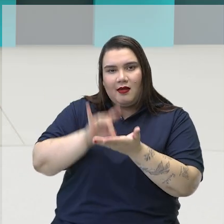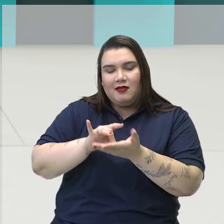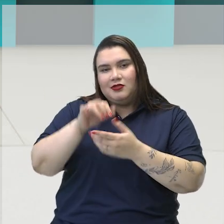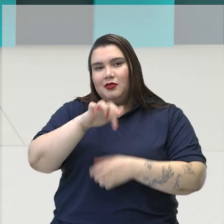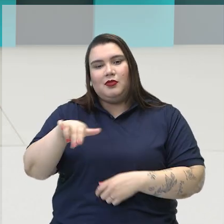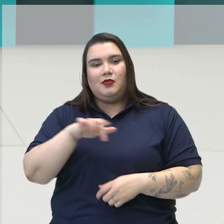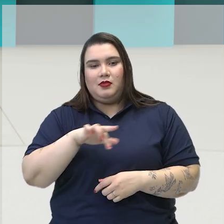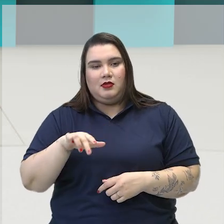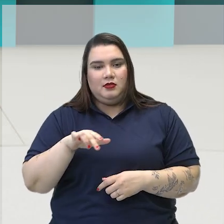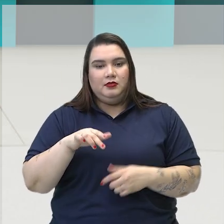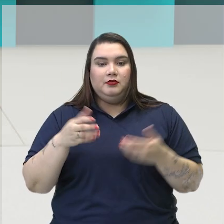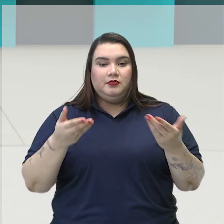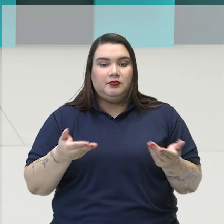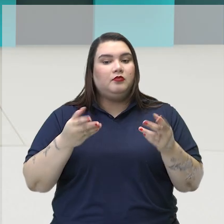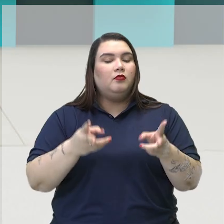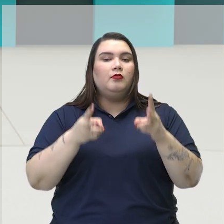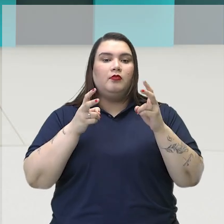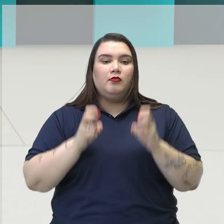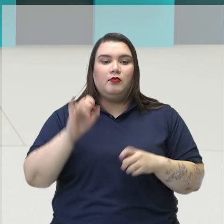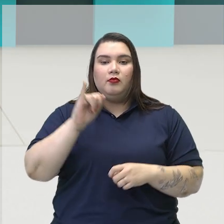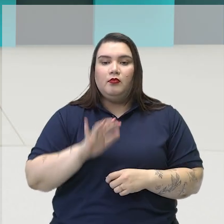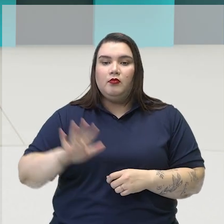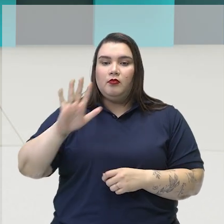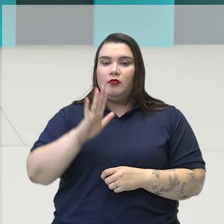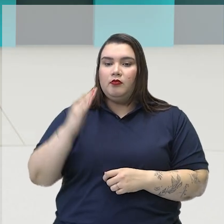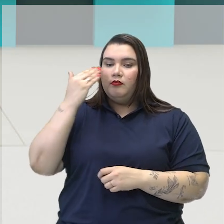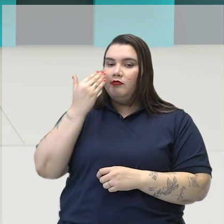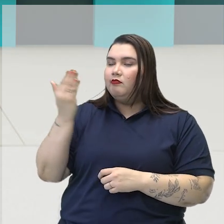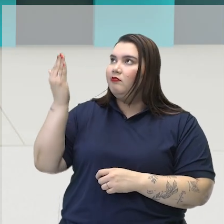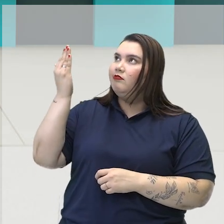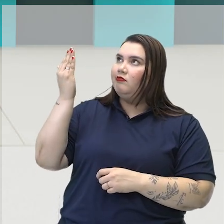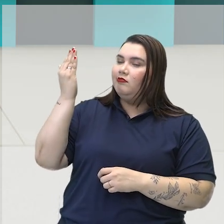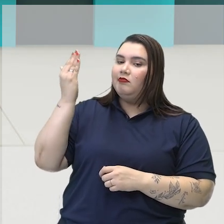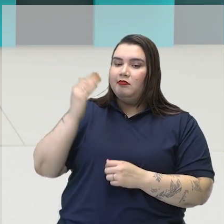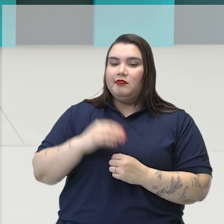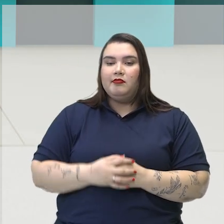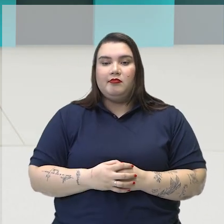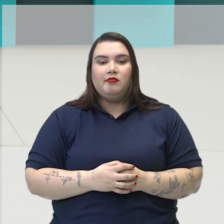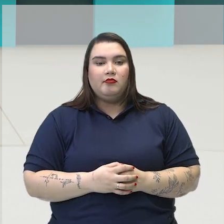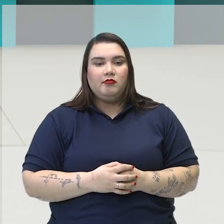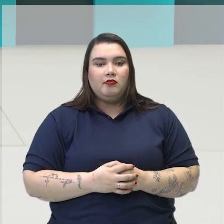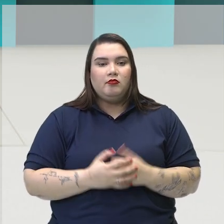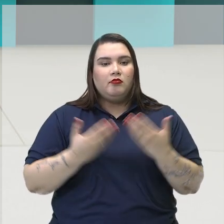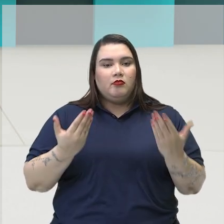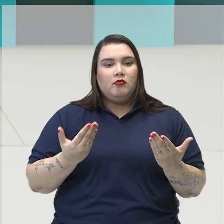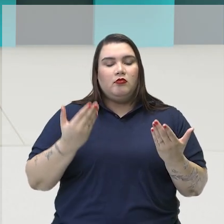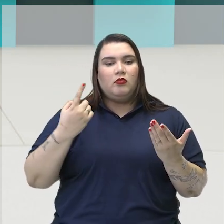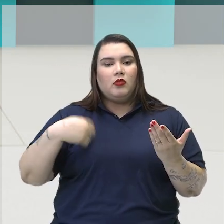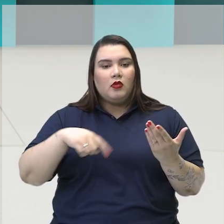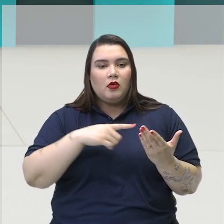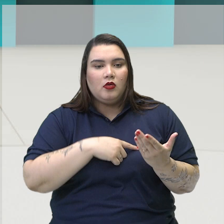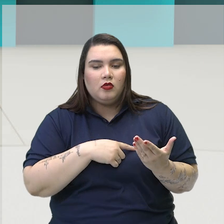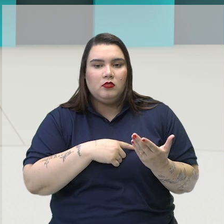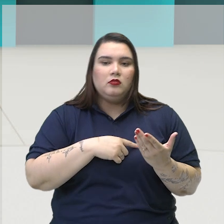é. Aqui vamos perceber uma imagem gestalt. Veja só, quantas vezes a